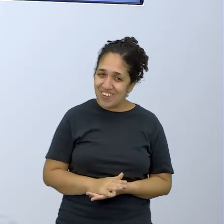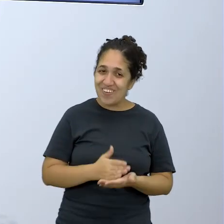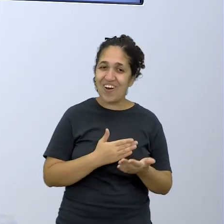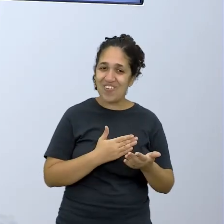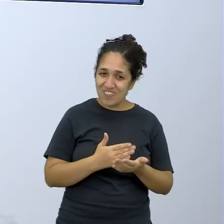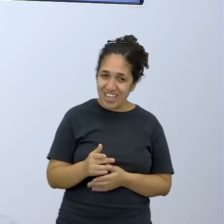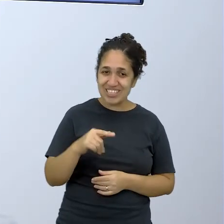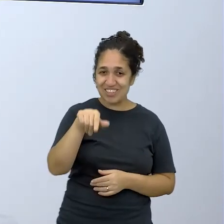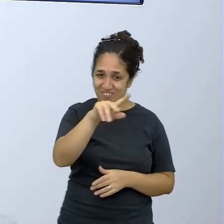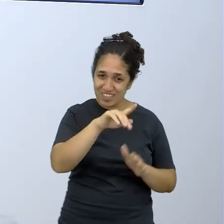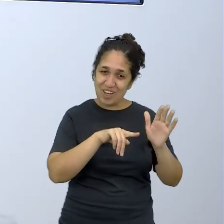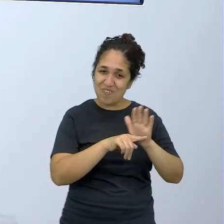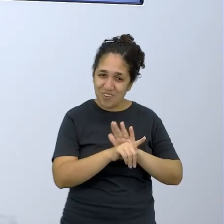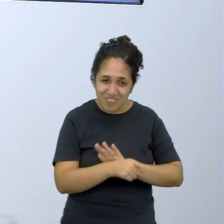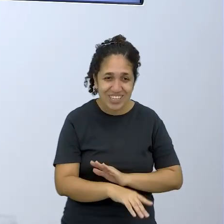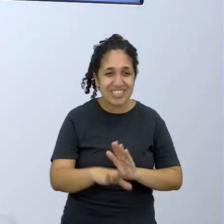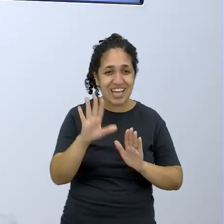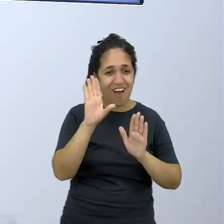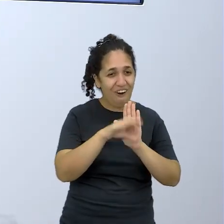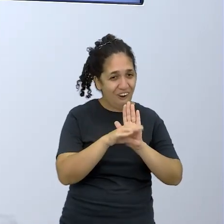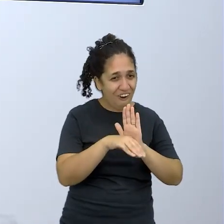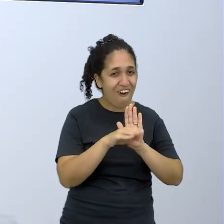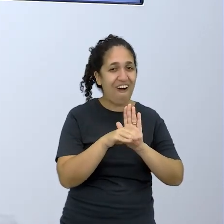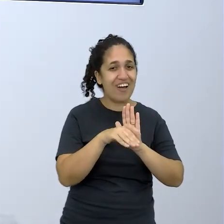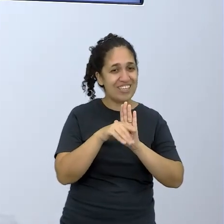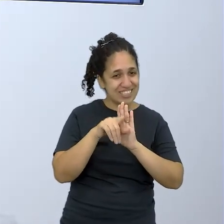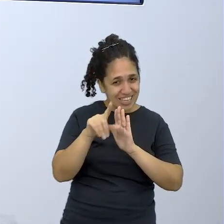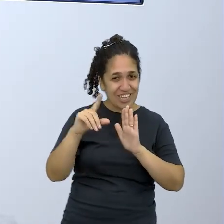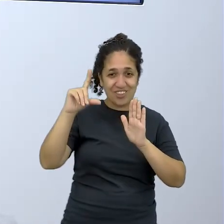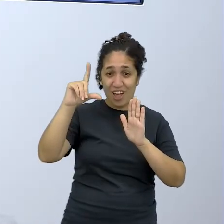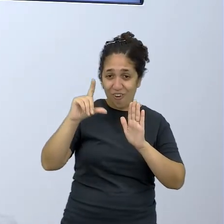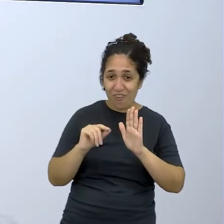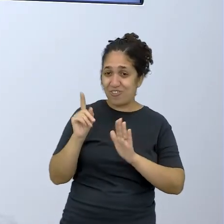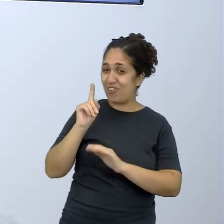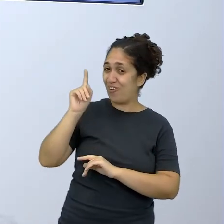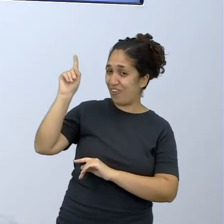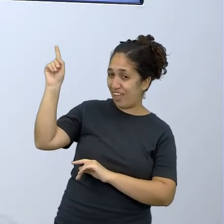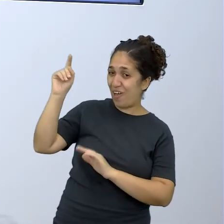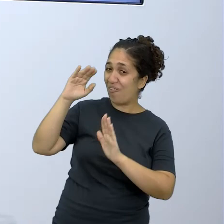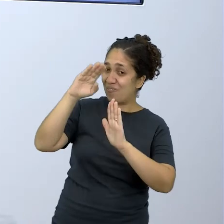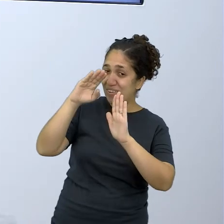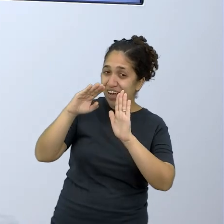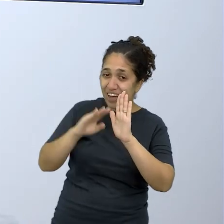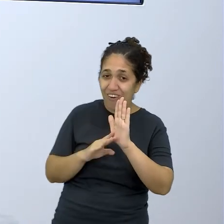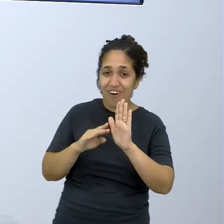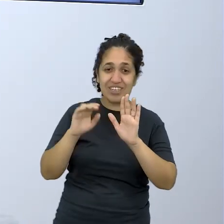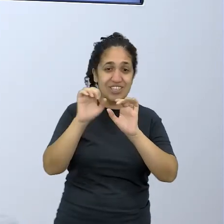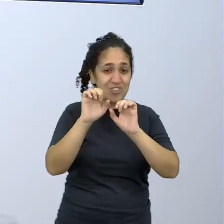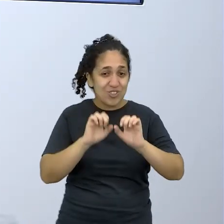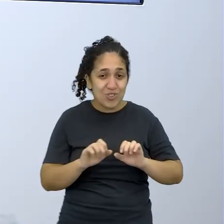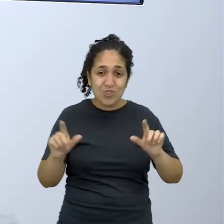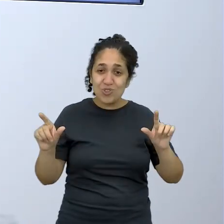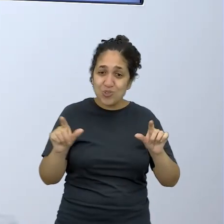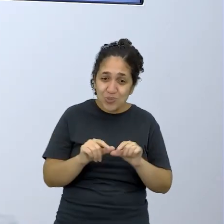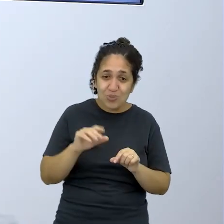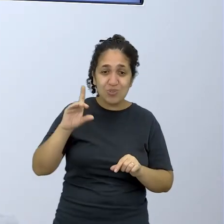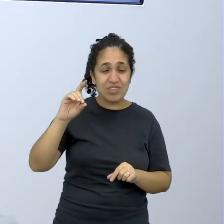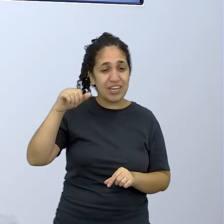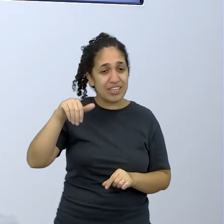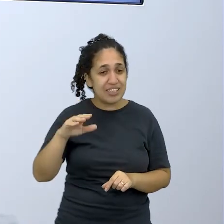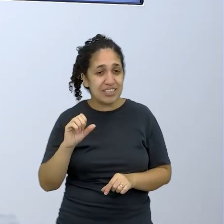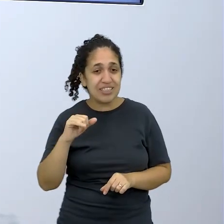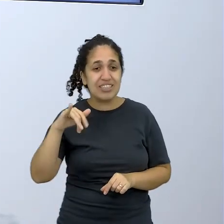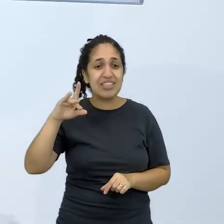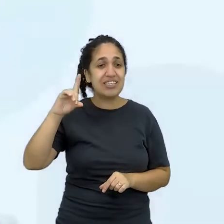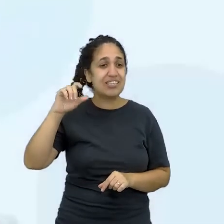Fica aí o aprofundamento dos conceitos para a gente, ó. As reduções envolvem uma ordem de redução de estruturas, como a densidade, por exemplo.